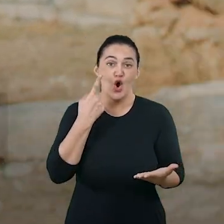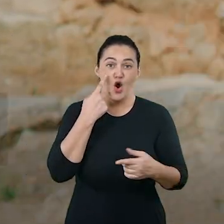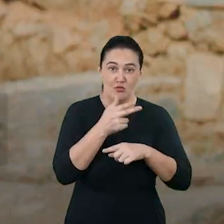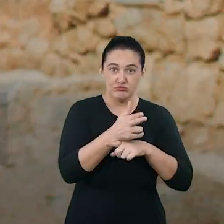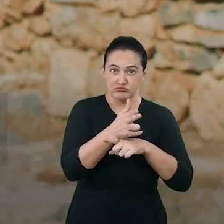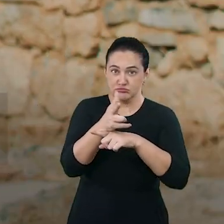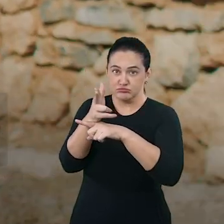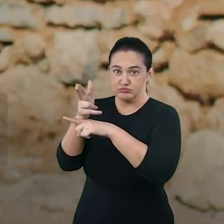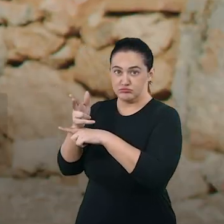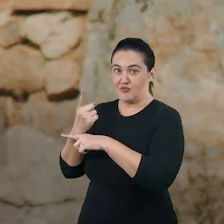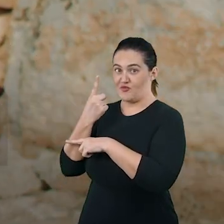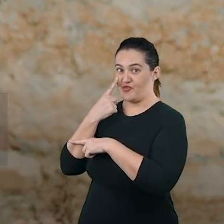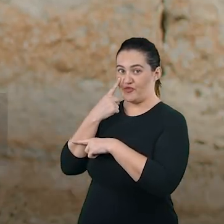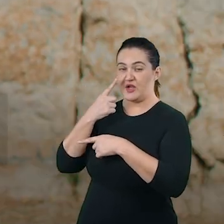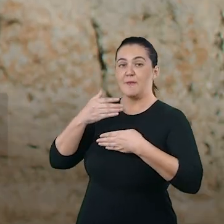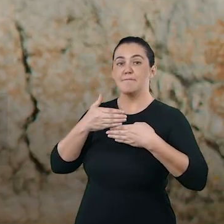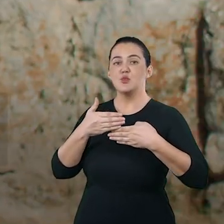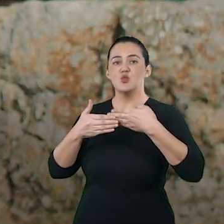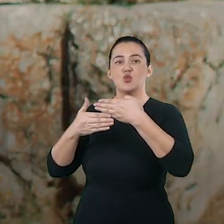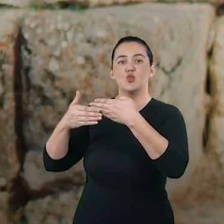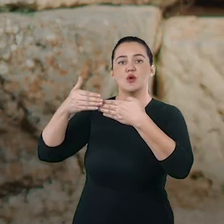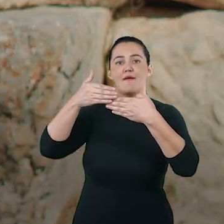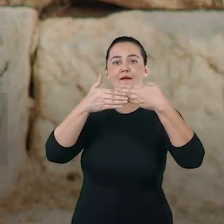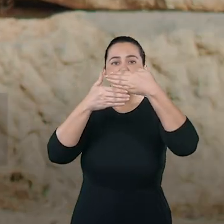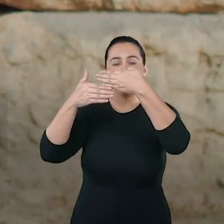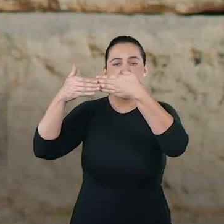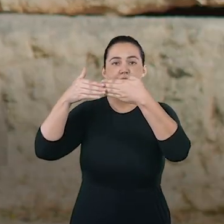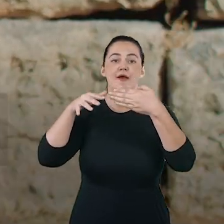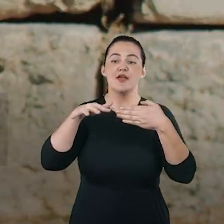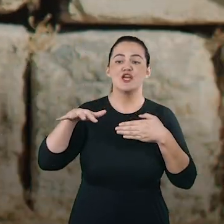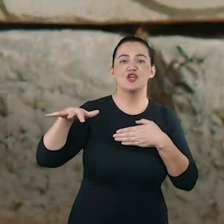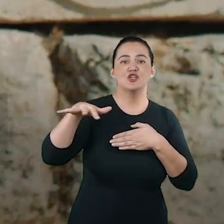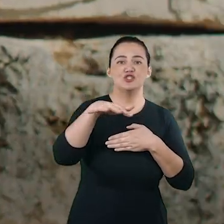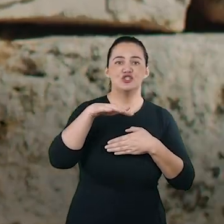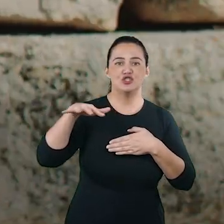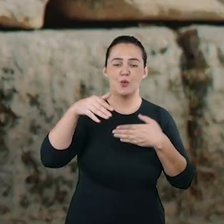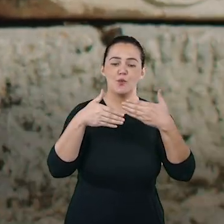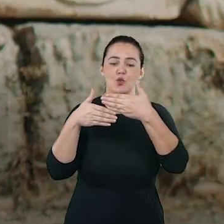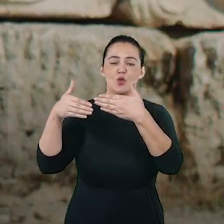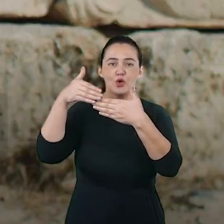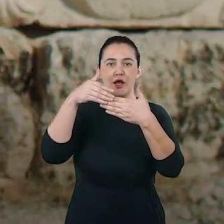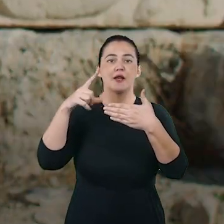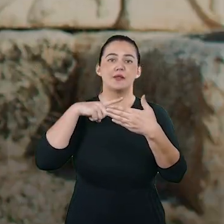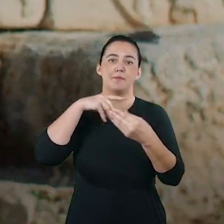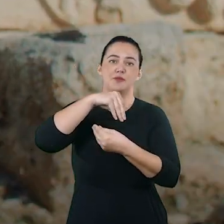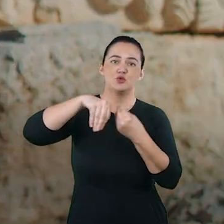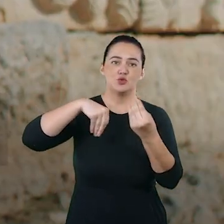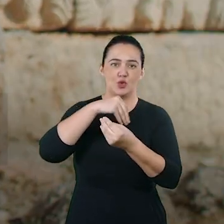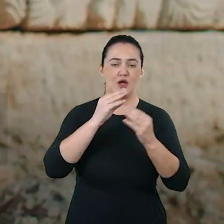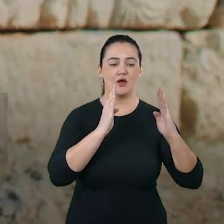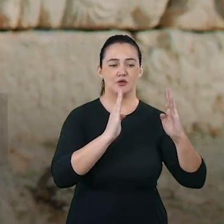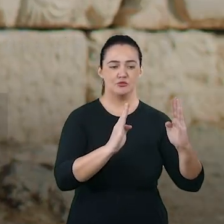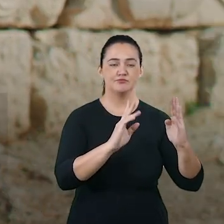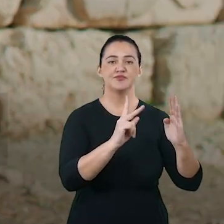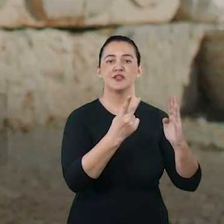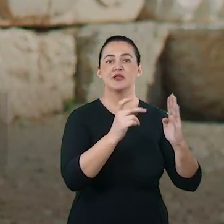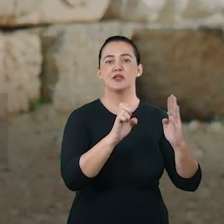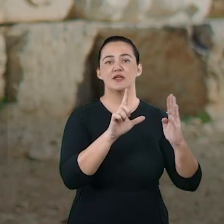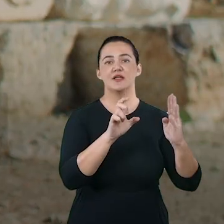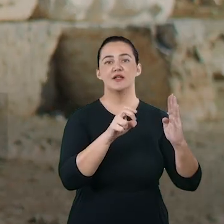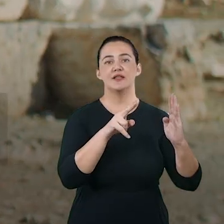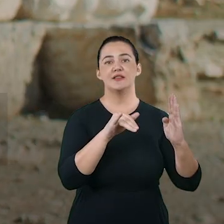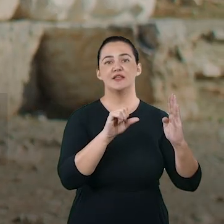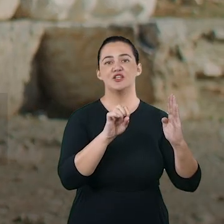ver muralhas. E aqui nessa região você tem muralhas que datam da época helenística, 4º século antes de